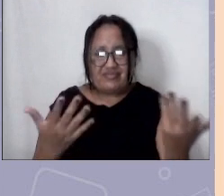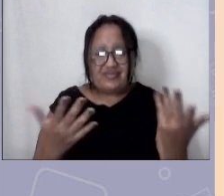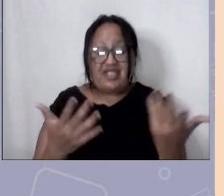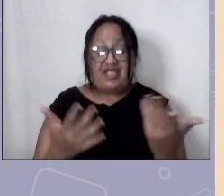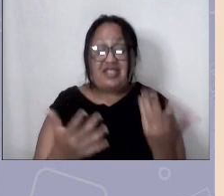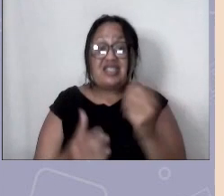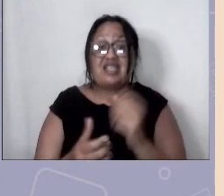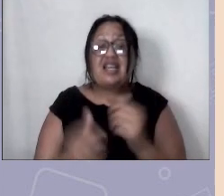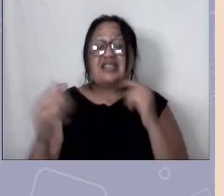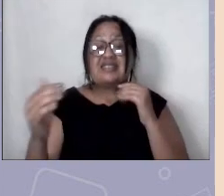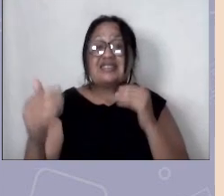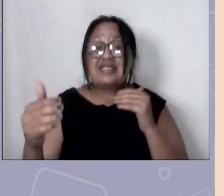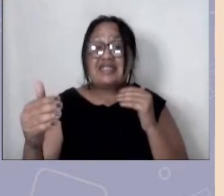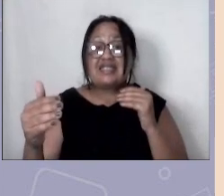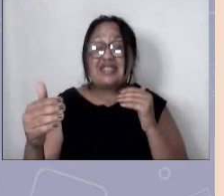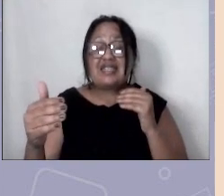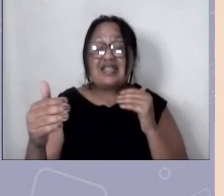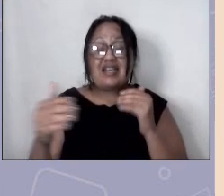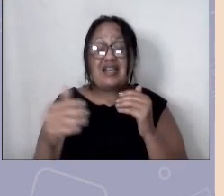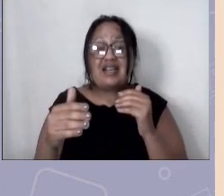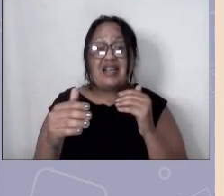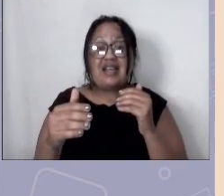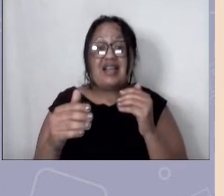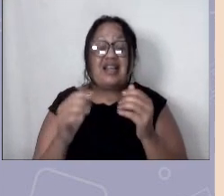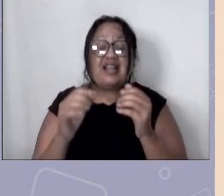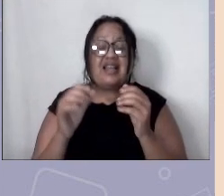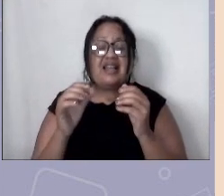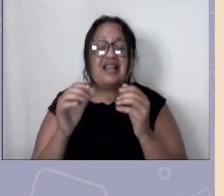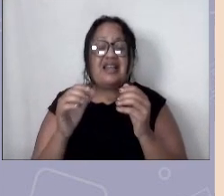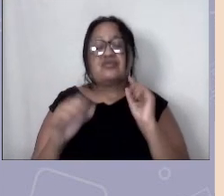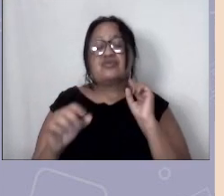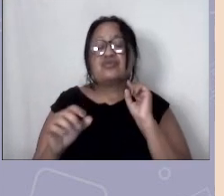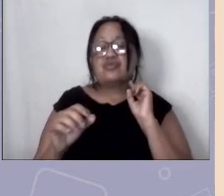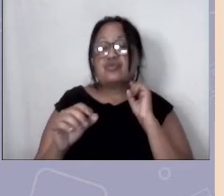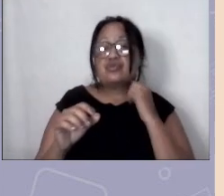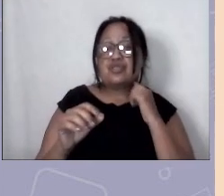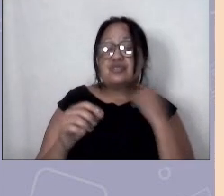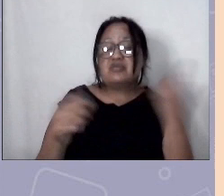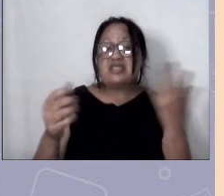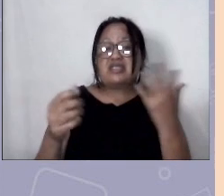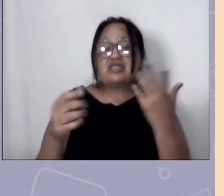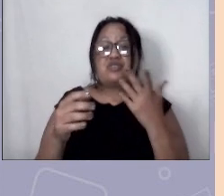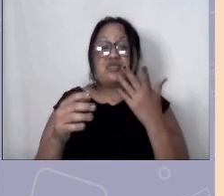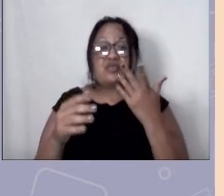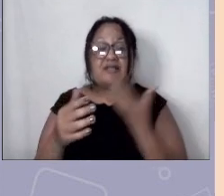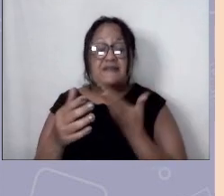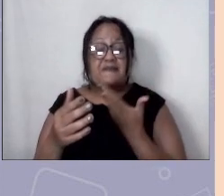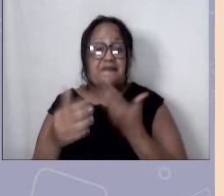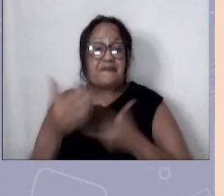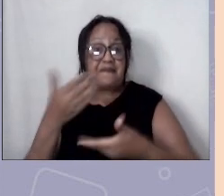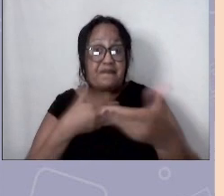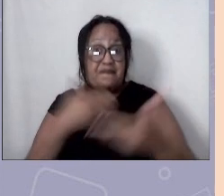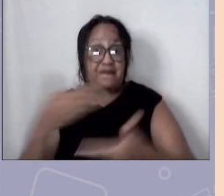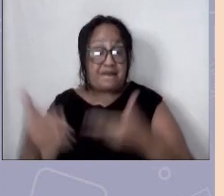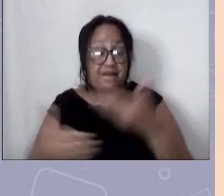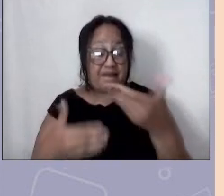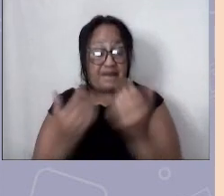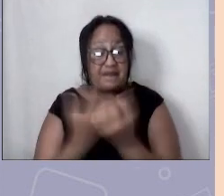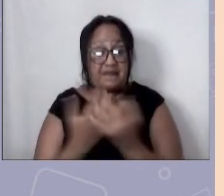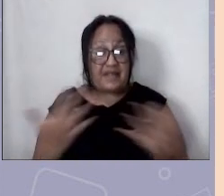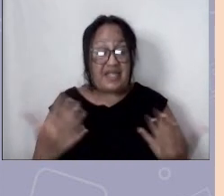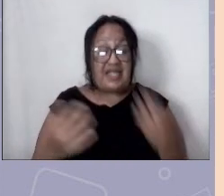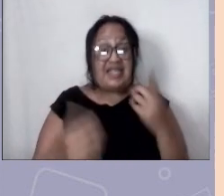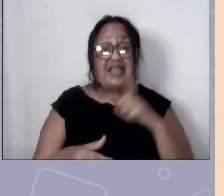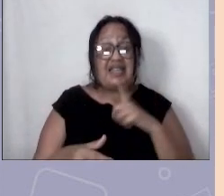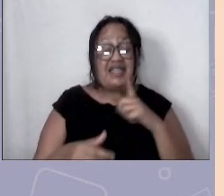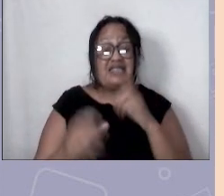direta do meio ambiente né contamina o solo contamina os mananciais tá eles existem também vários estudos que mostram o impacto do uso